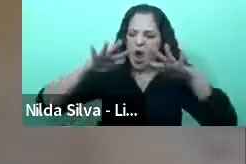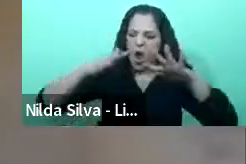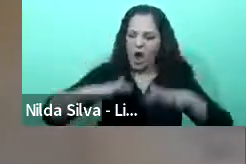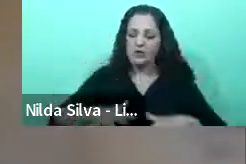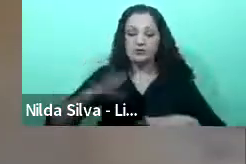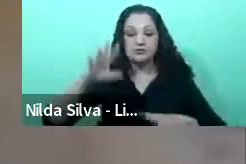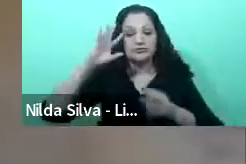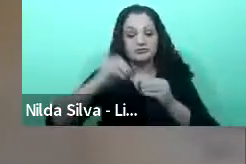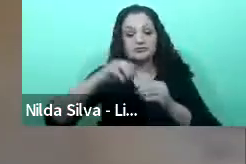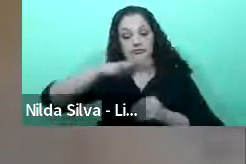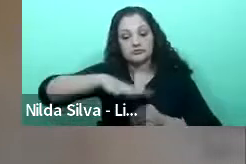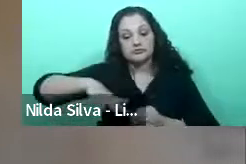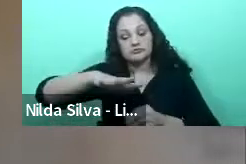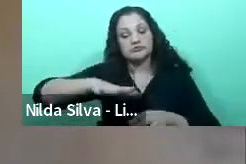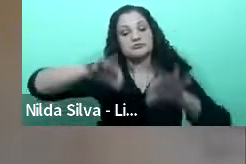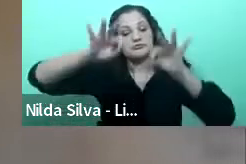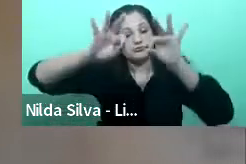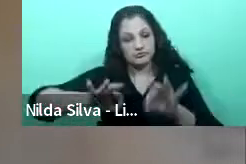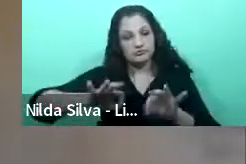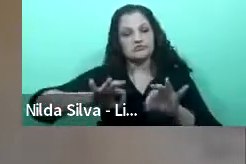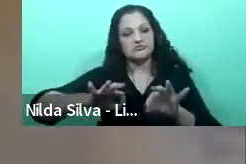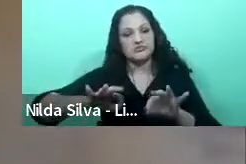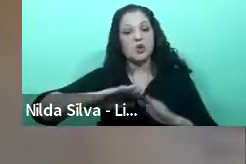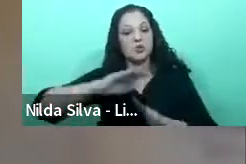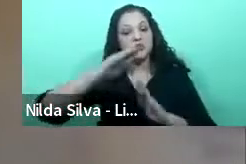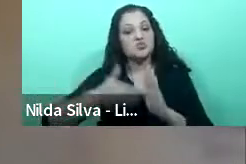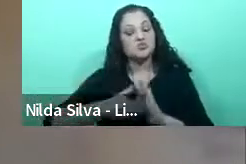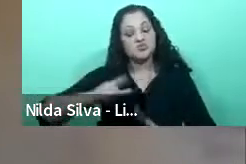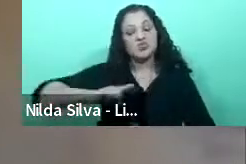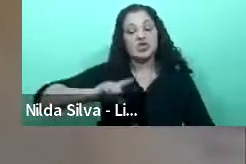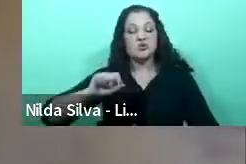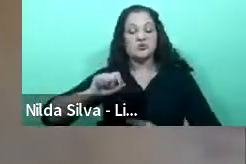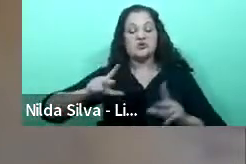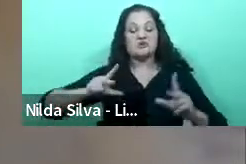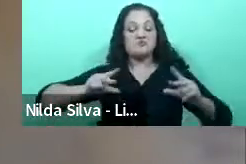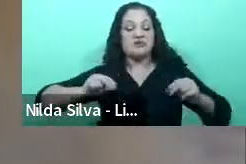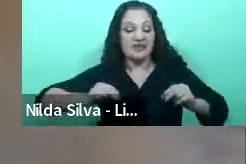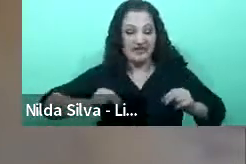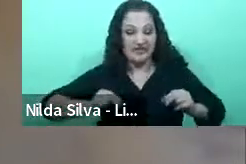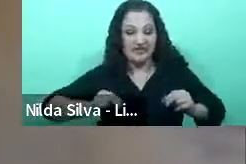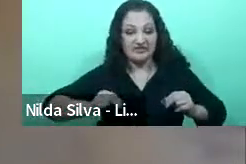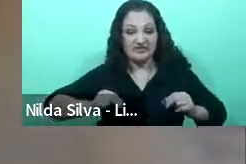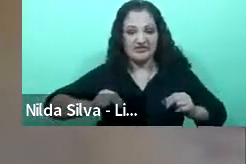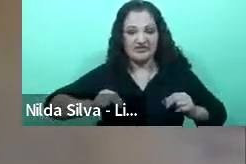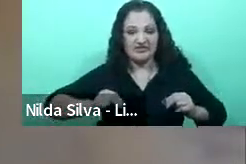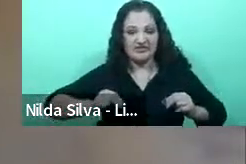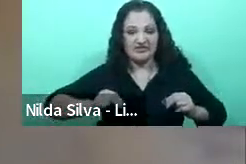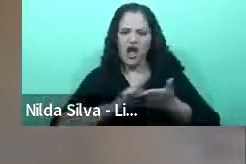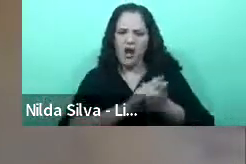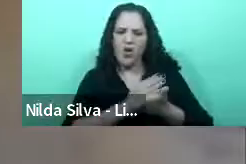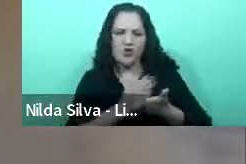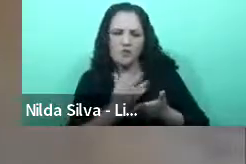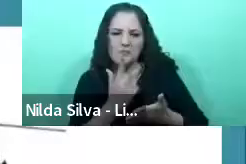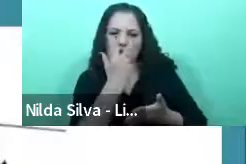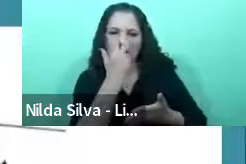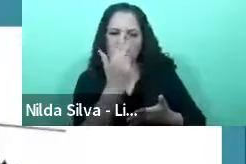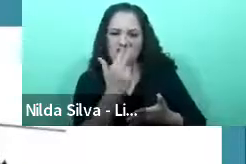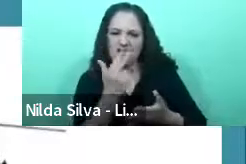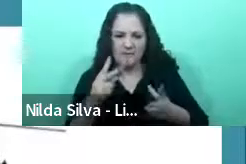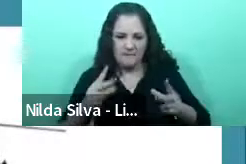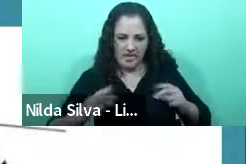garante que todos tenham o que merecem, e muitos, nessa lógica, não merecem nada.